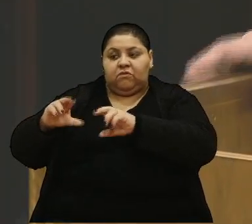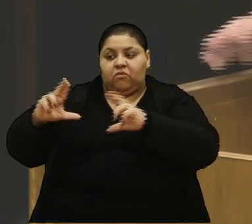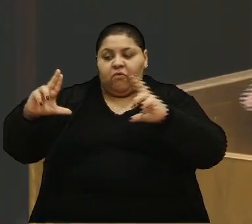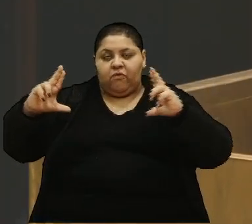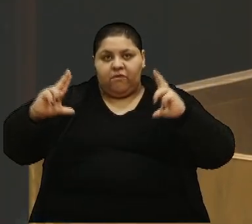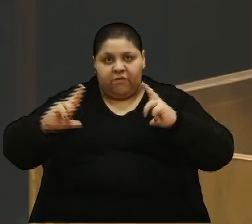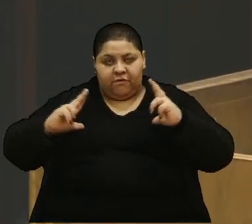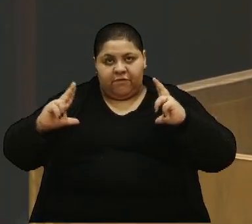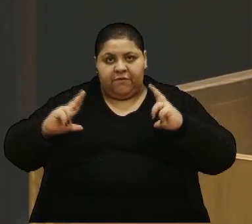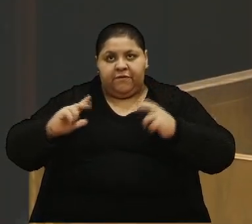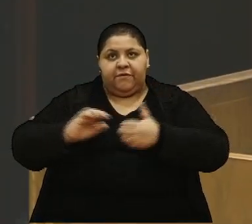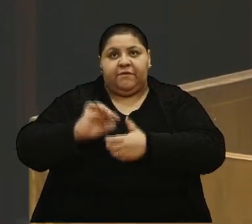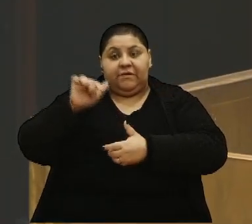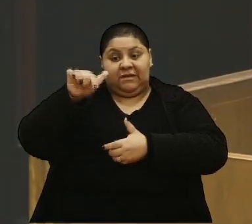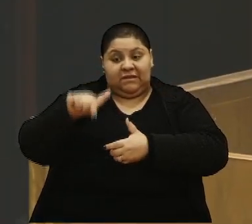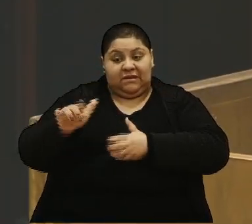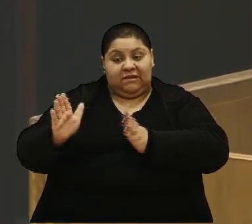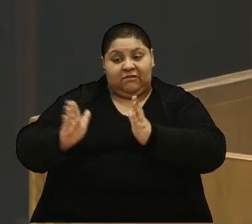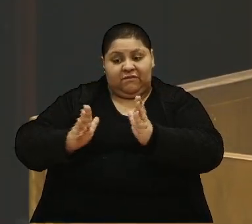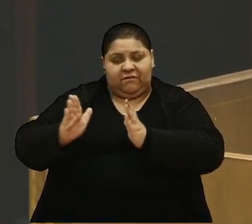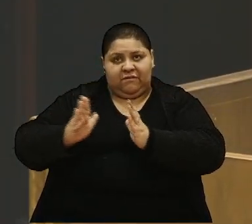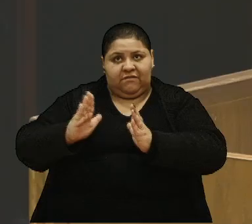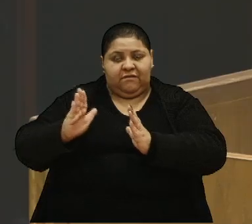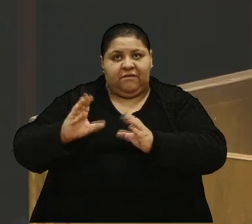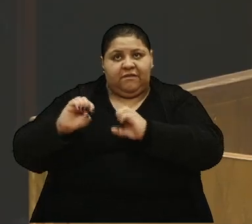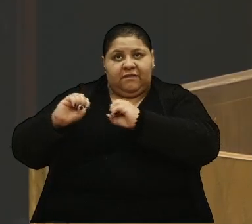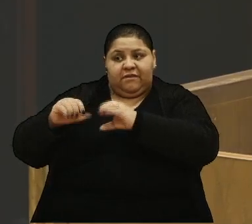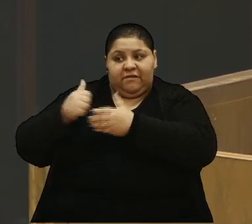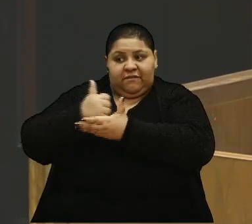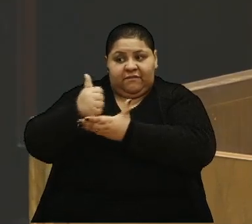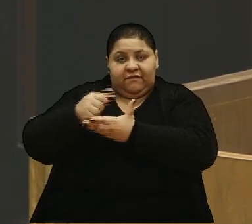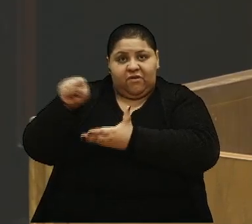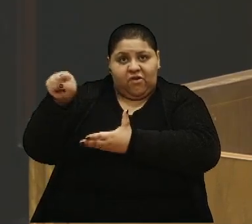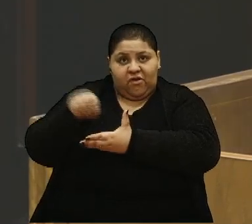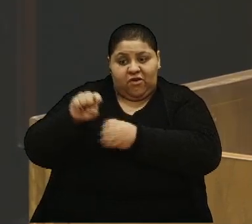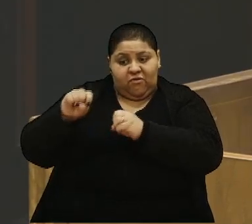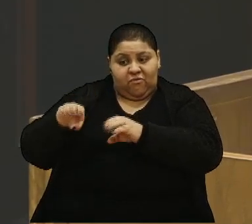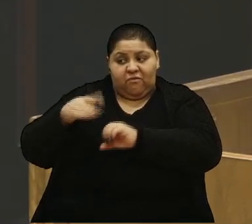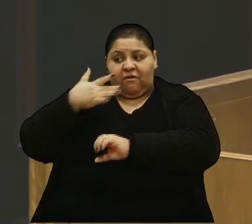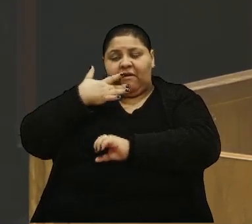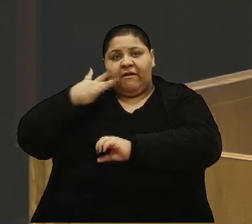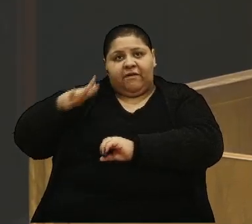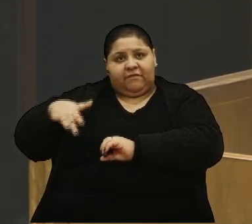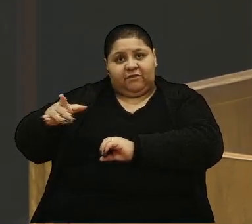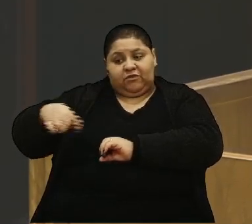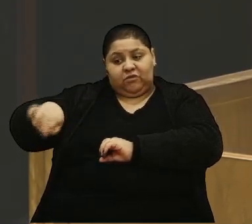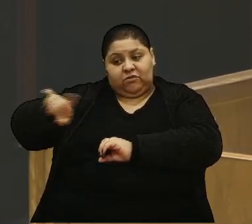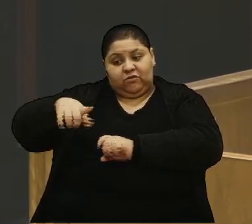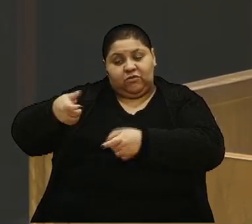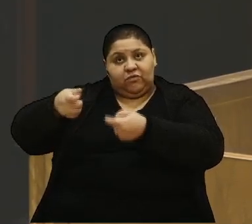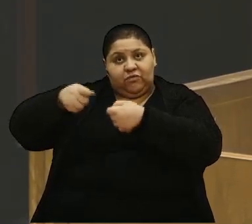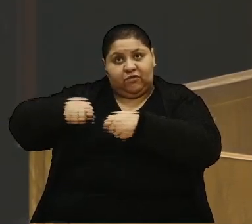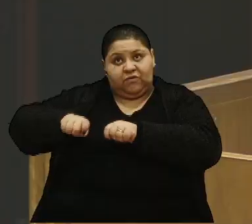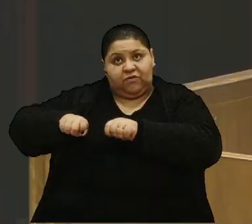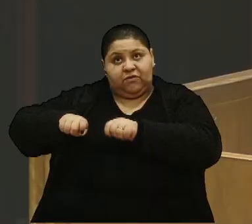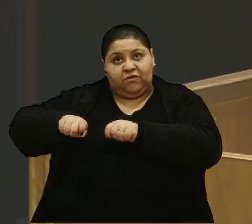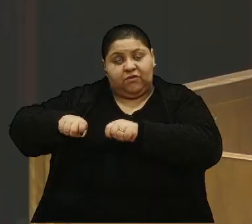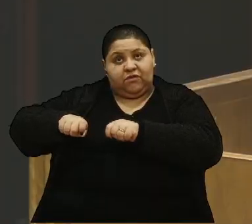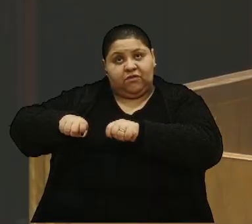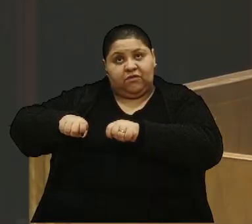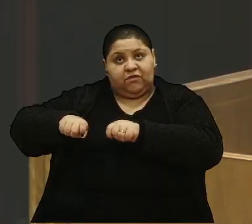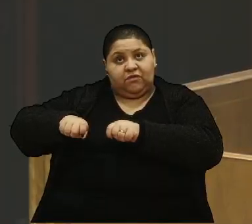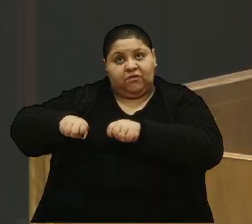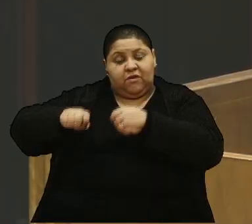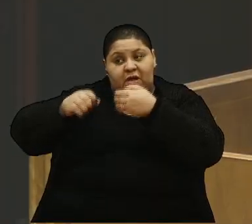privada, nessa etapa da educação básica, que é a educação infantil, nós precisamos abrir ainda mais